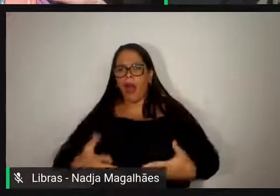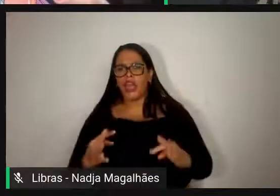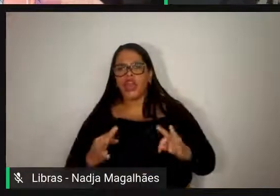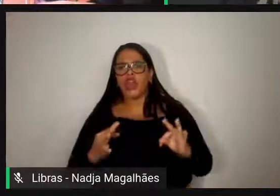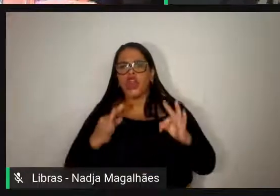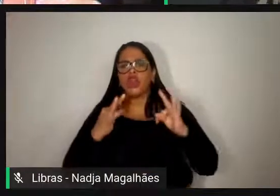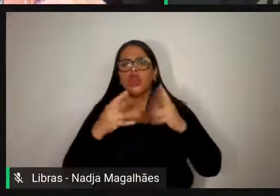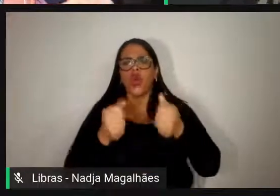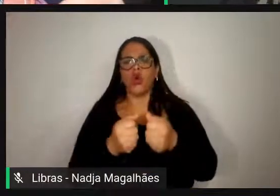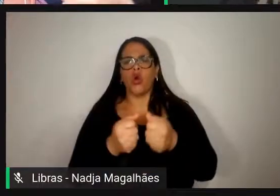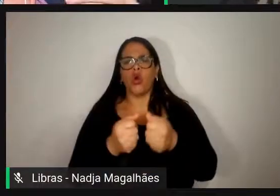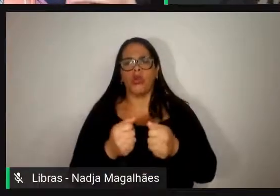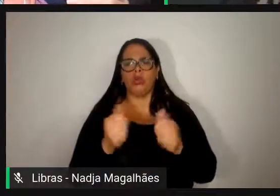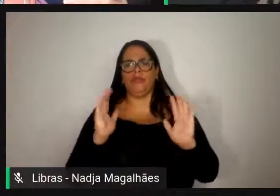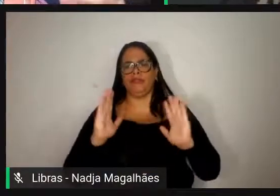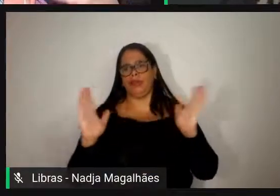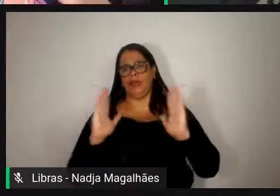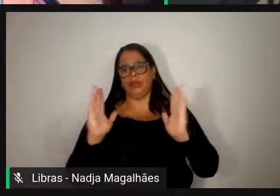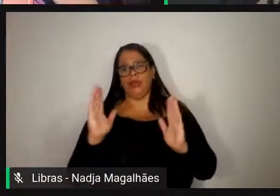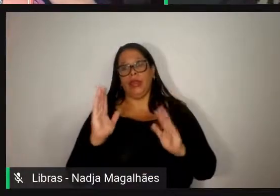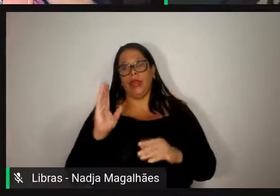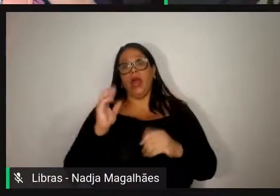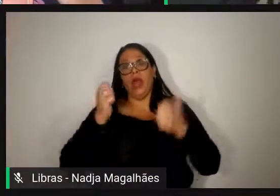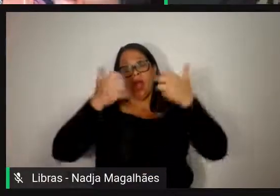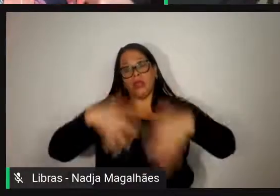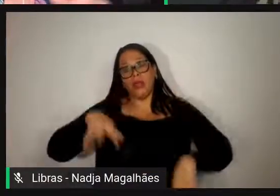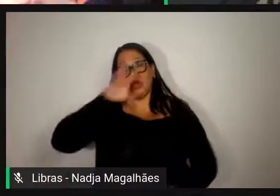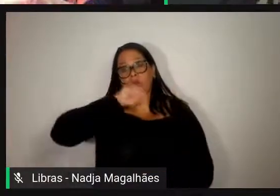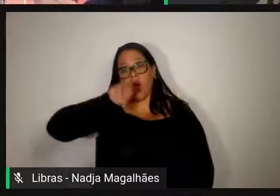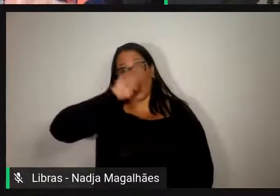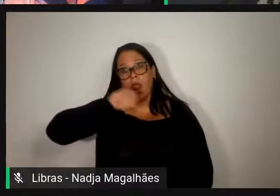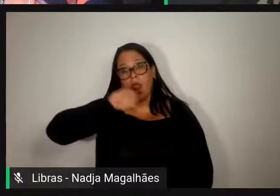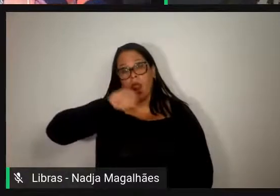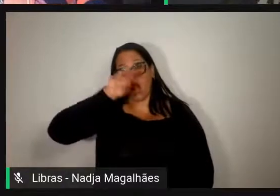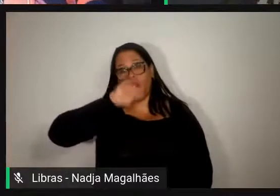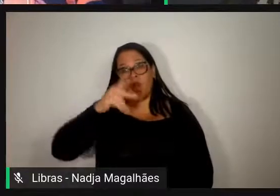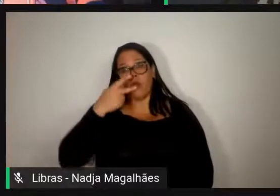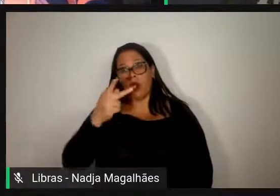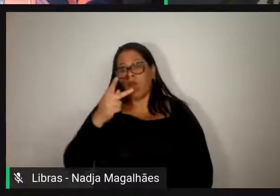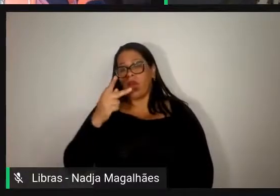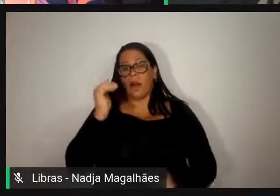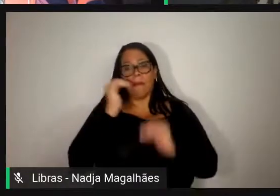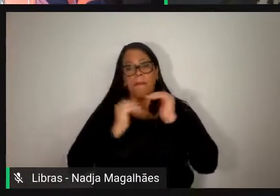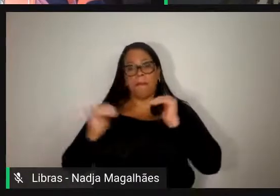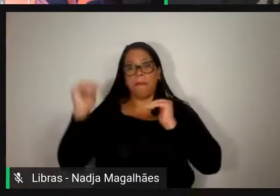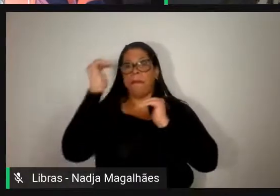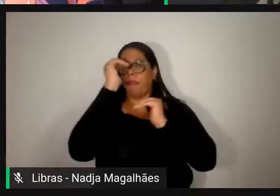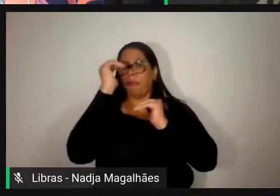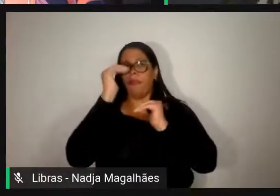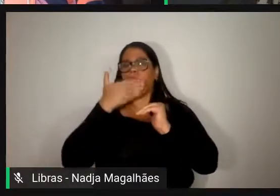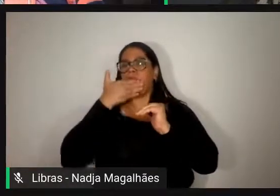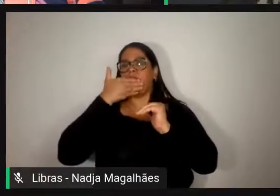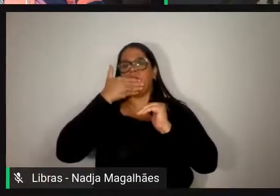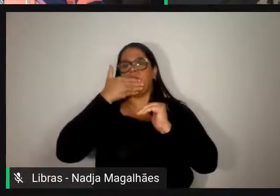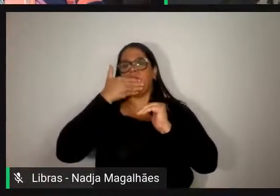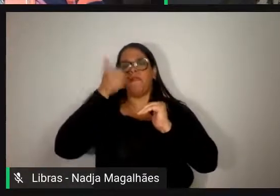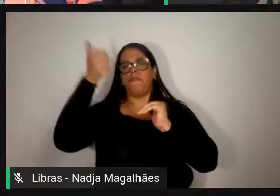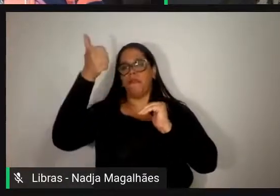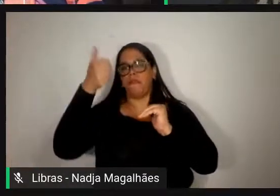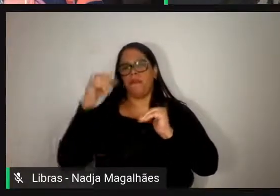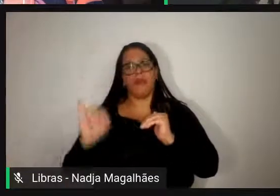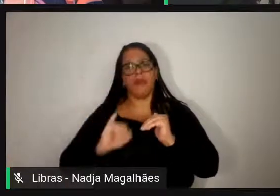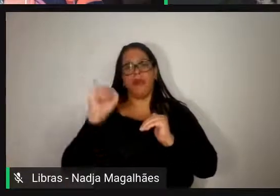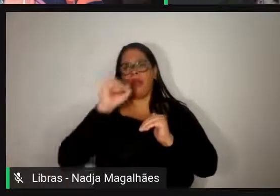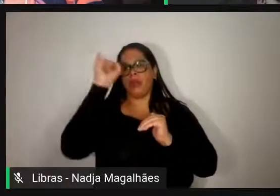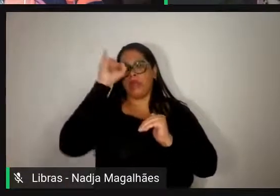aí, essa explicação oral, ela foi considerada o nível mais alto de informacional,